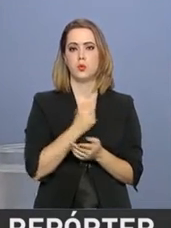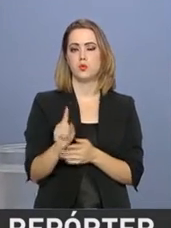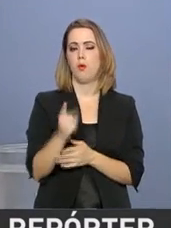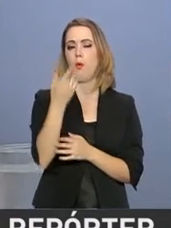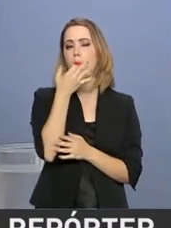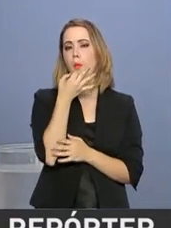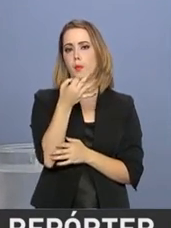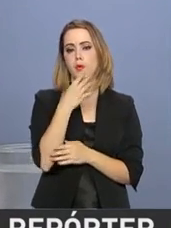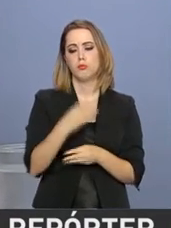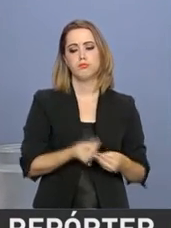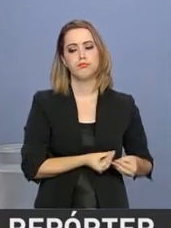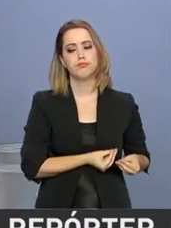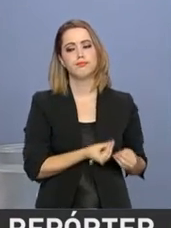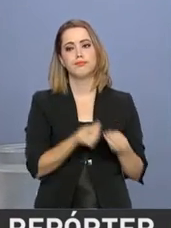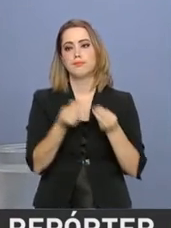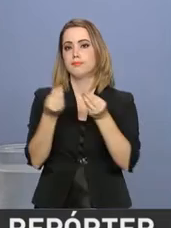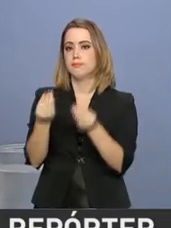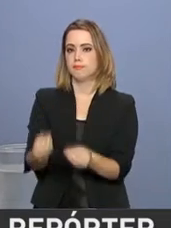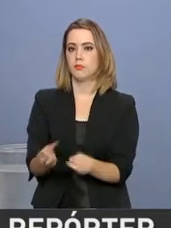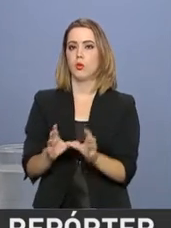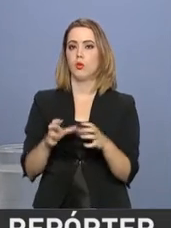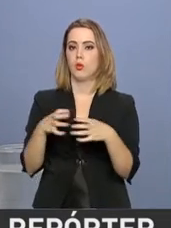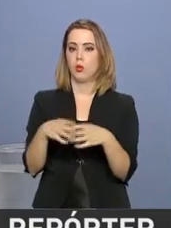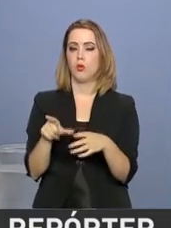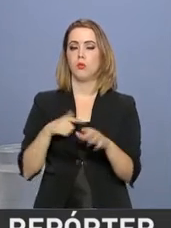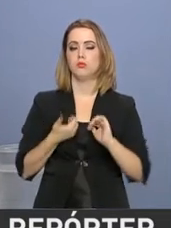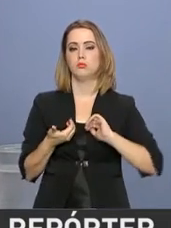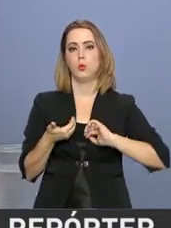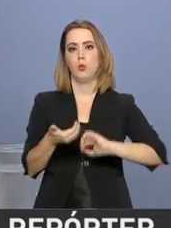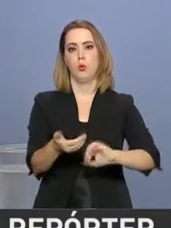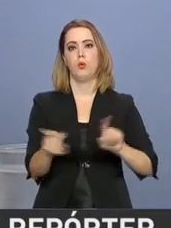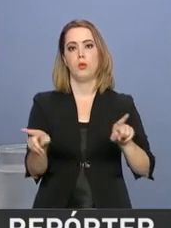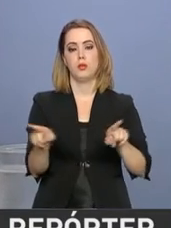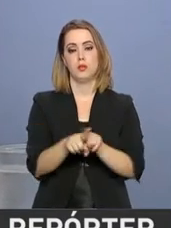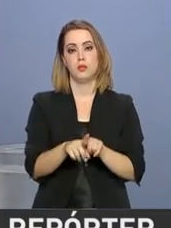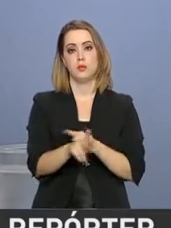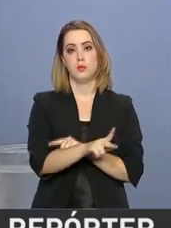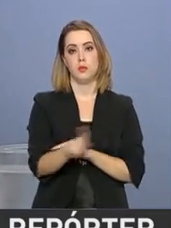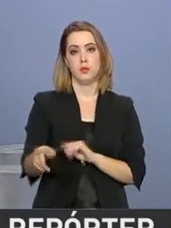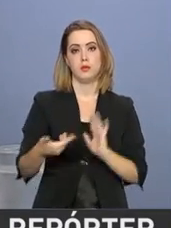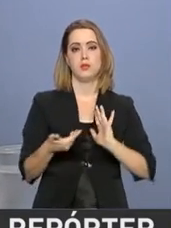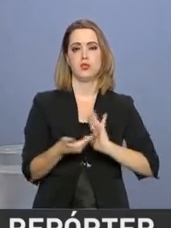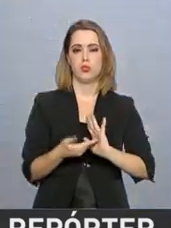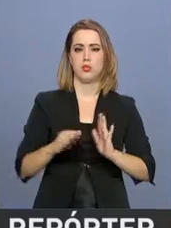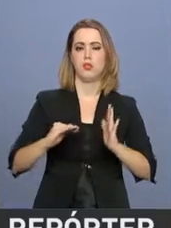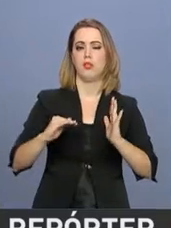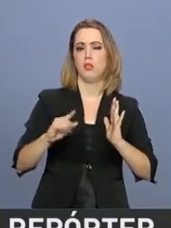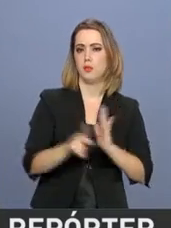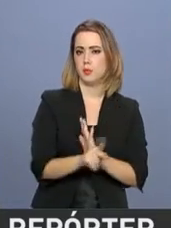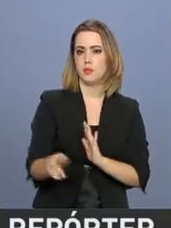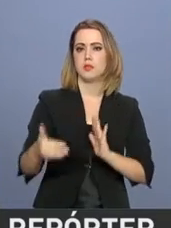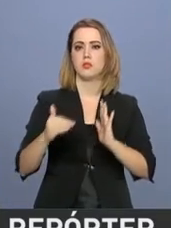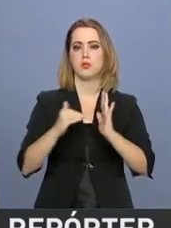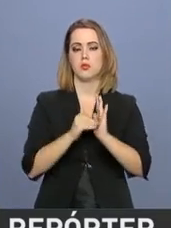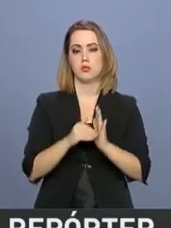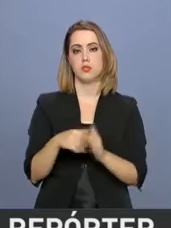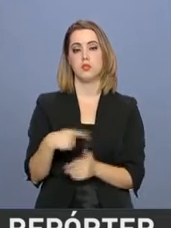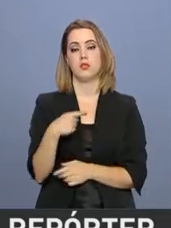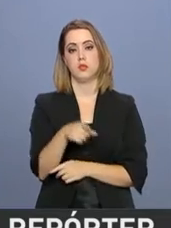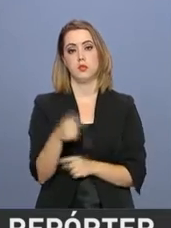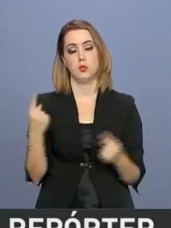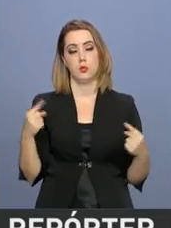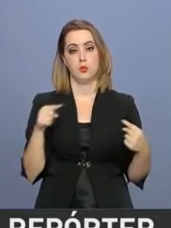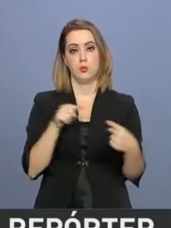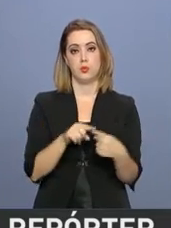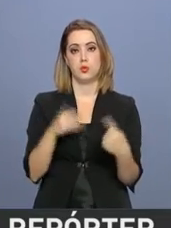nossa opinião desse fórum para o Congresso, para o presidente da Câmara, para o presidente do Senado. O objetivo do fórum é trazer uma